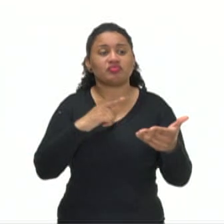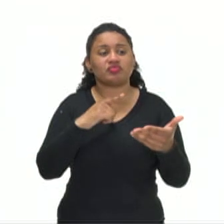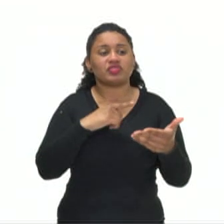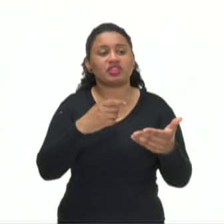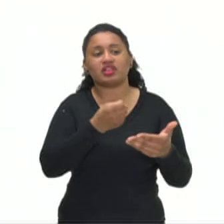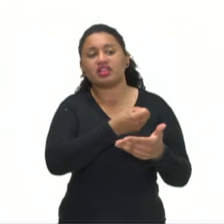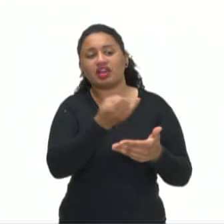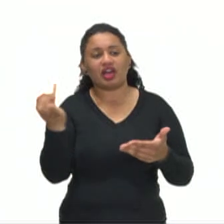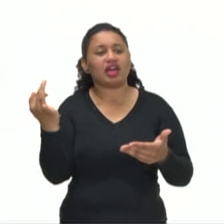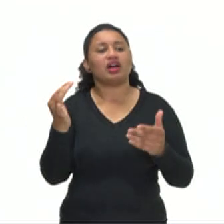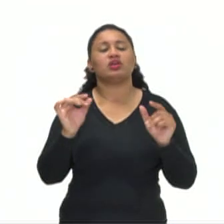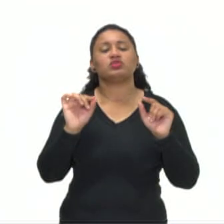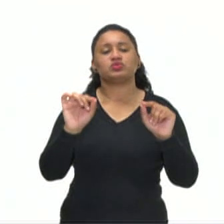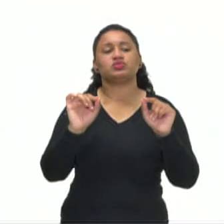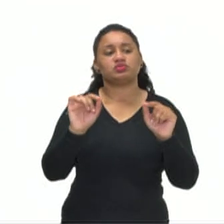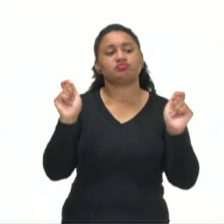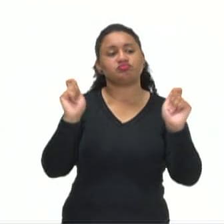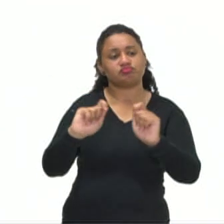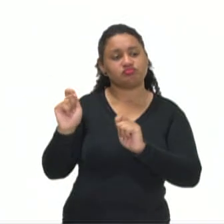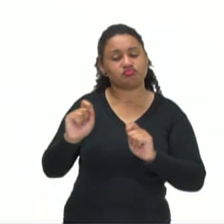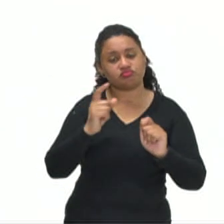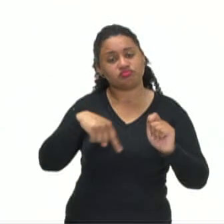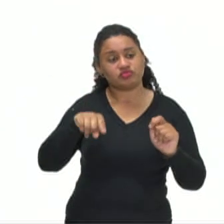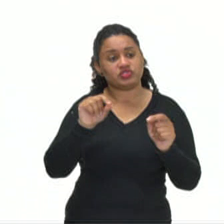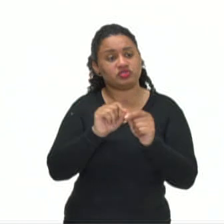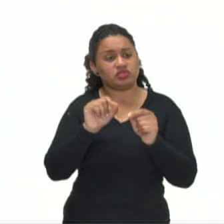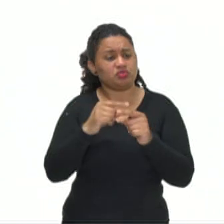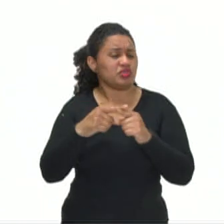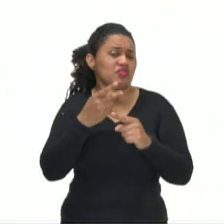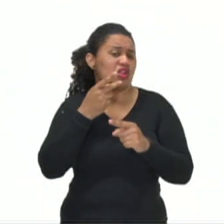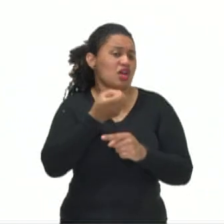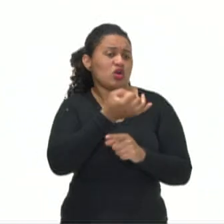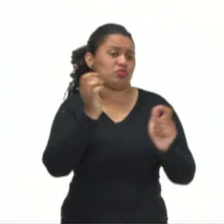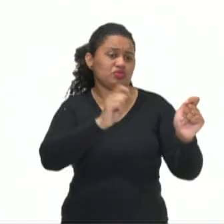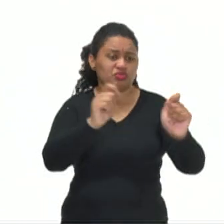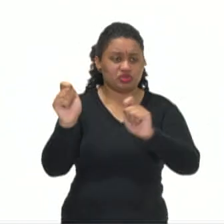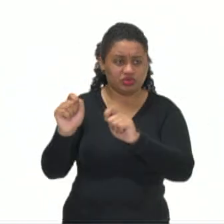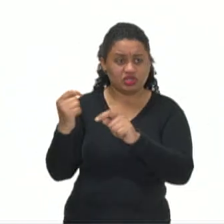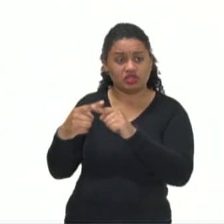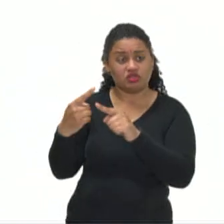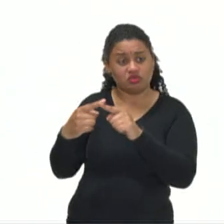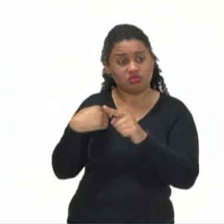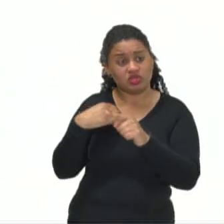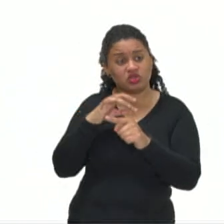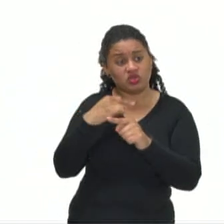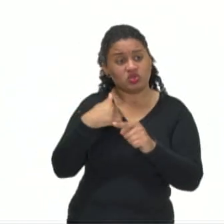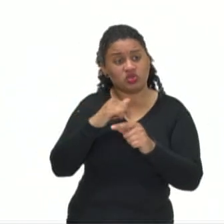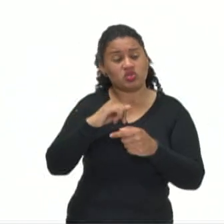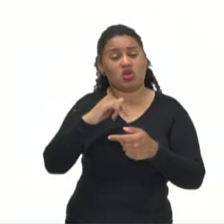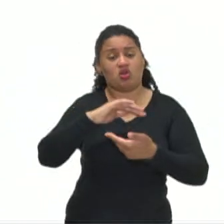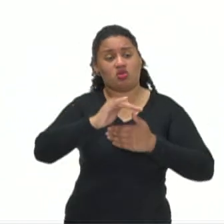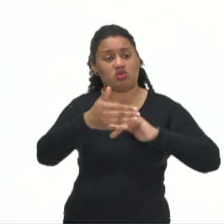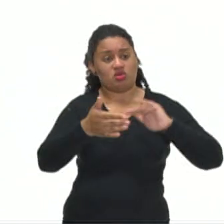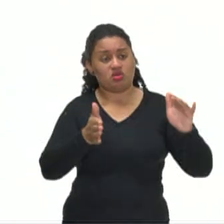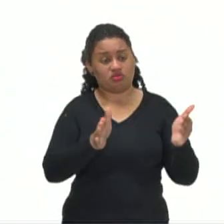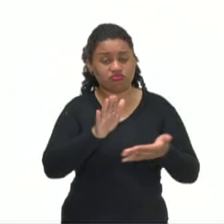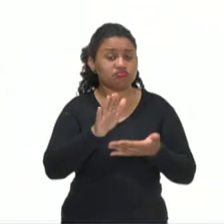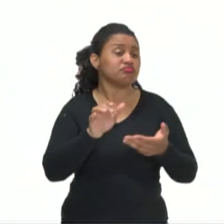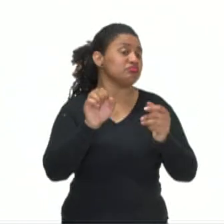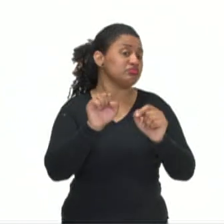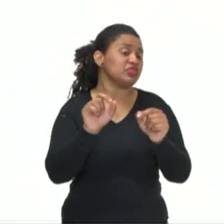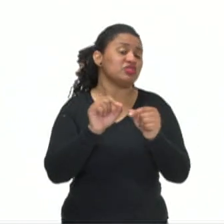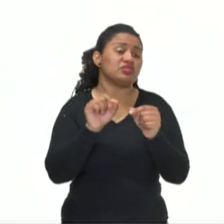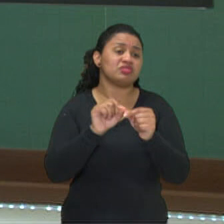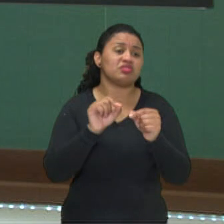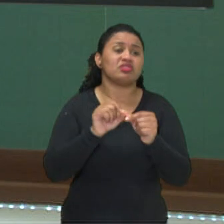tem algumas possibilidades. Por que eu digo algumas possibilidades? Porque só o hexaedro regular, por exemplo, nós